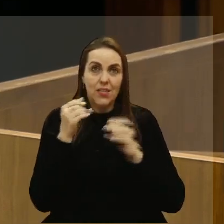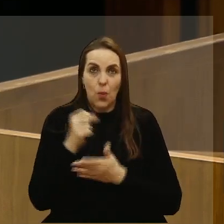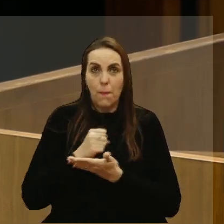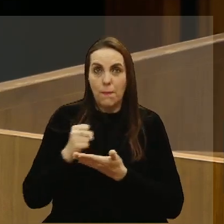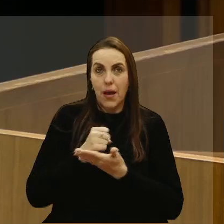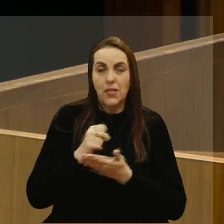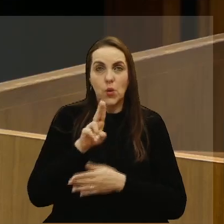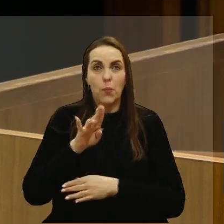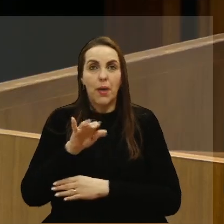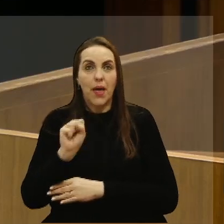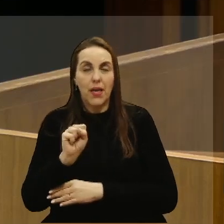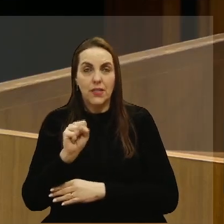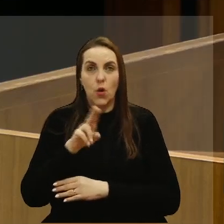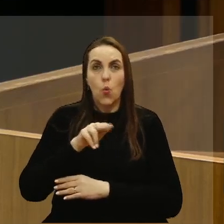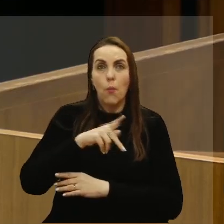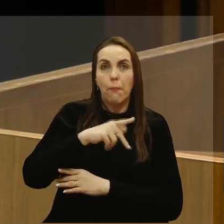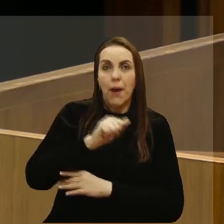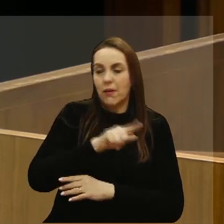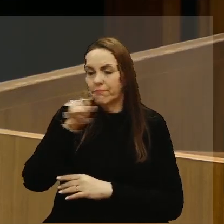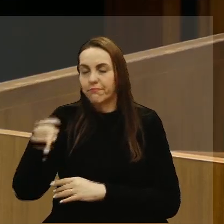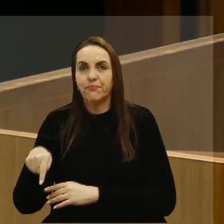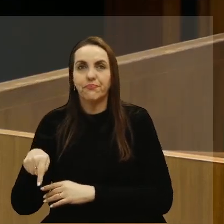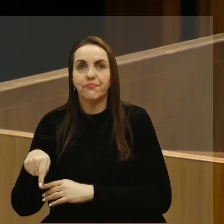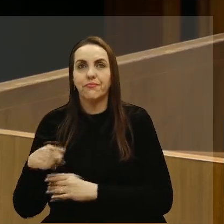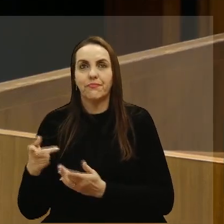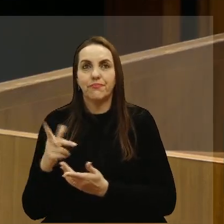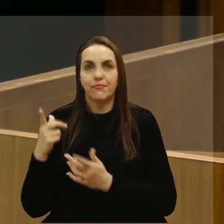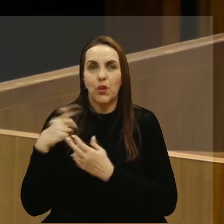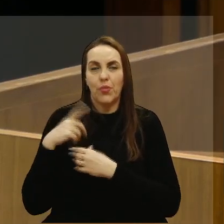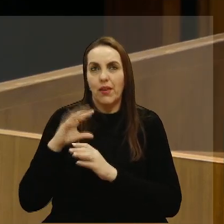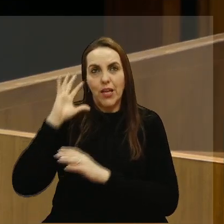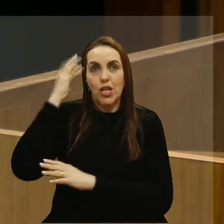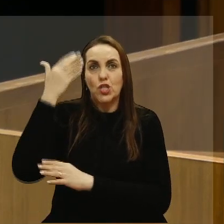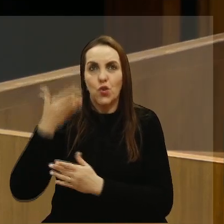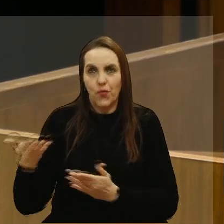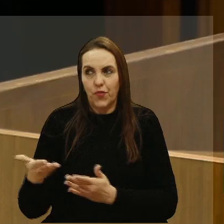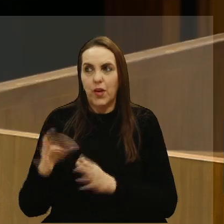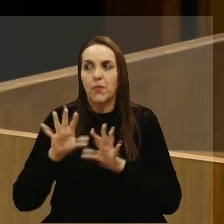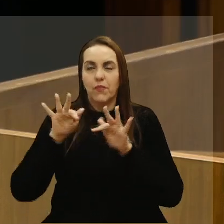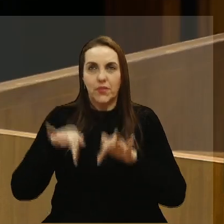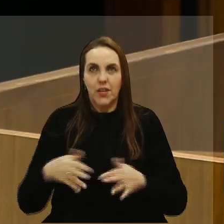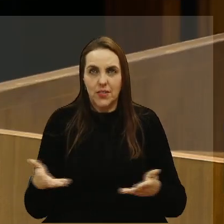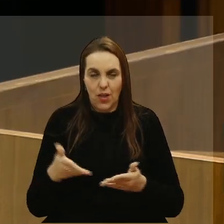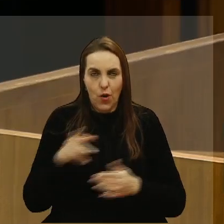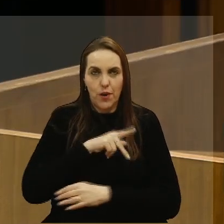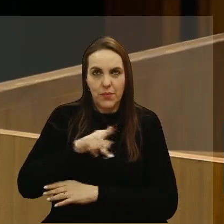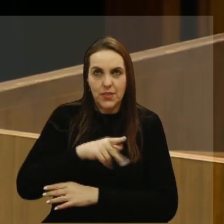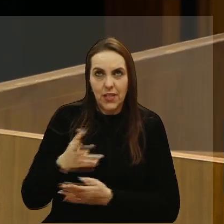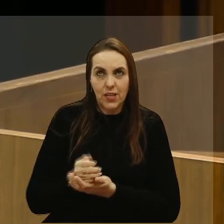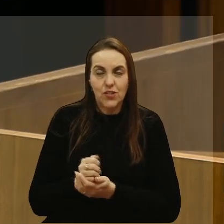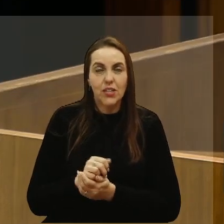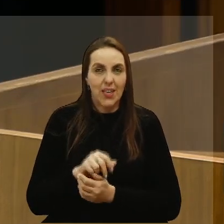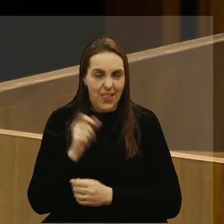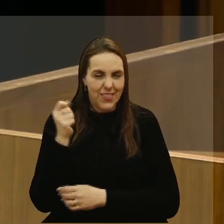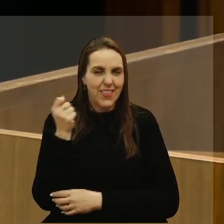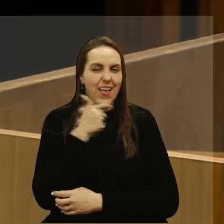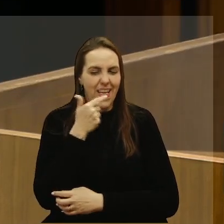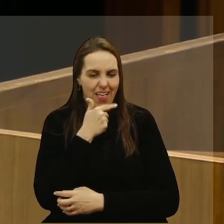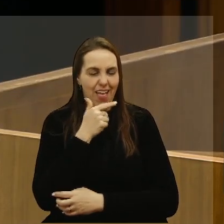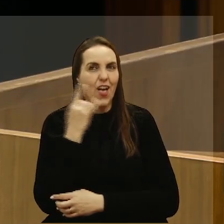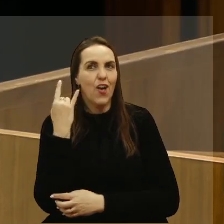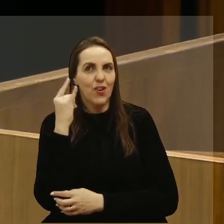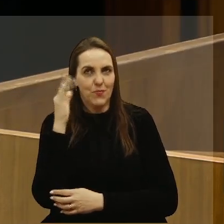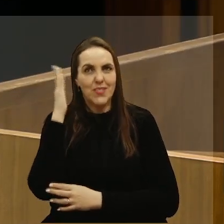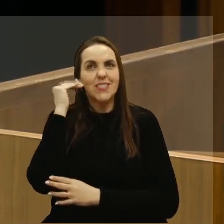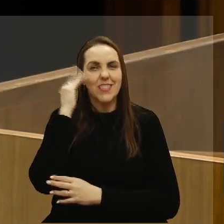para as UPAs, que não tem resolutividade. E para concluir, presidente, aqueles que riem por último, o ditado já diz, riem